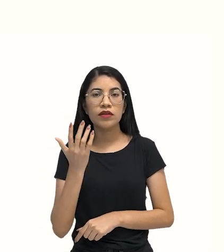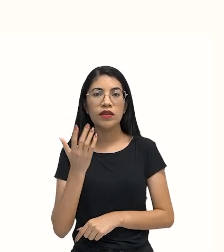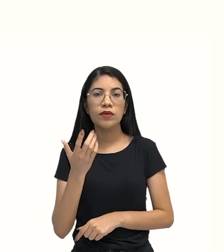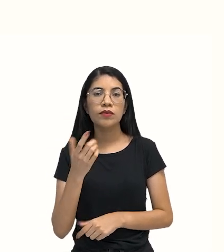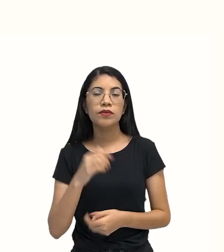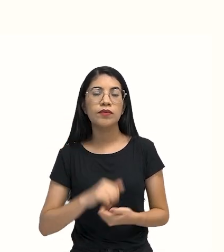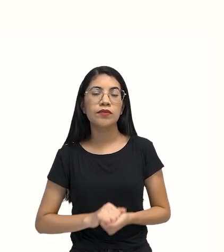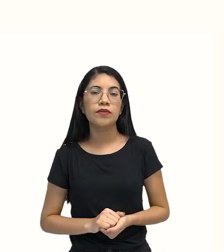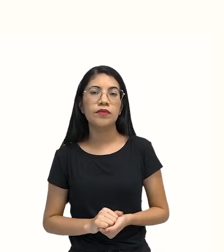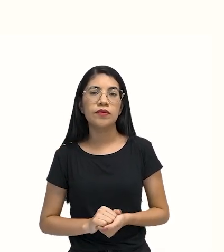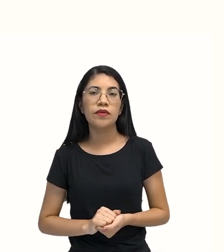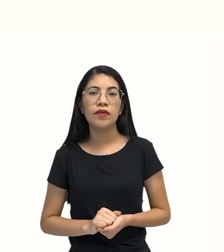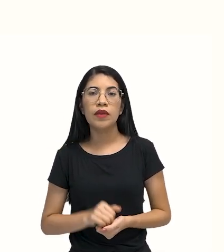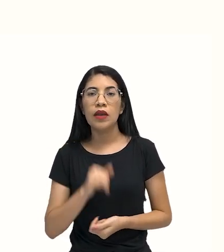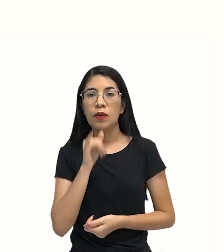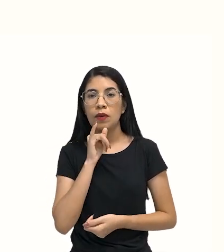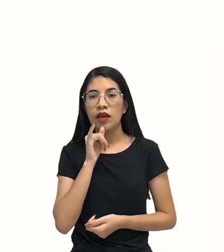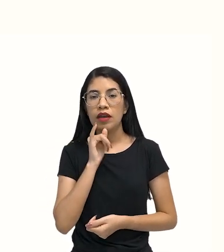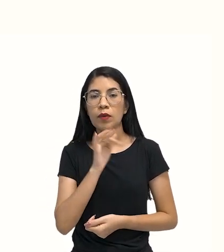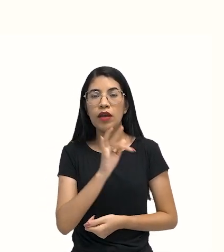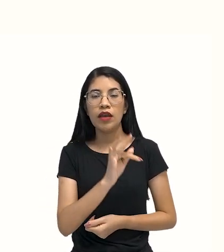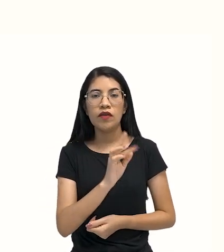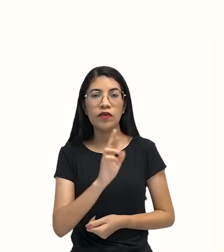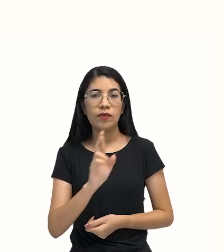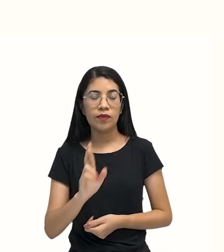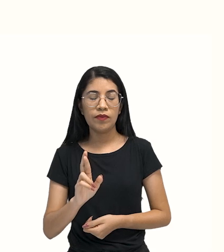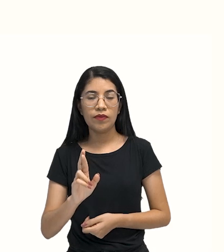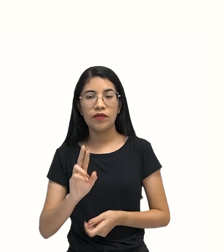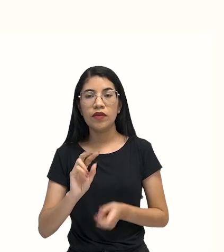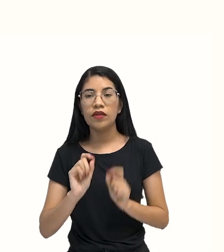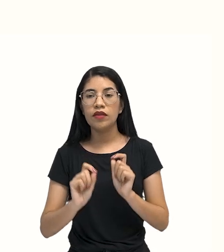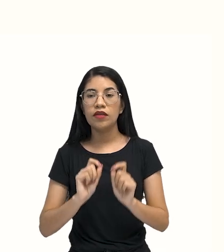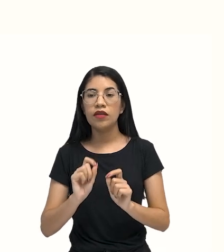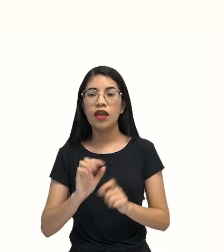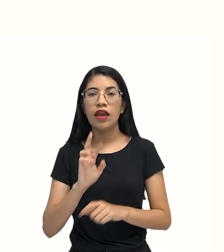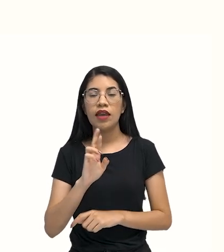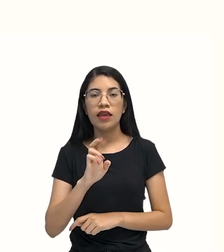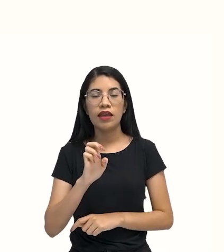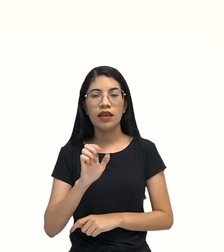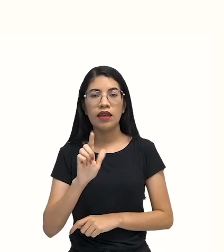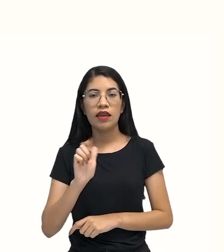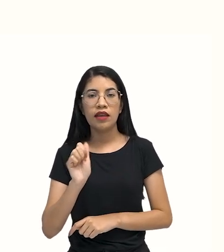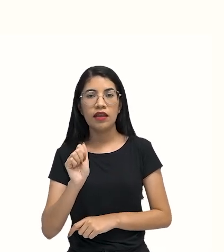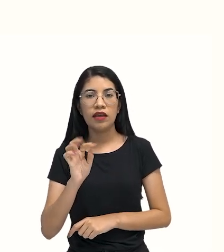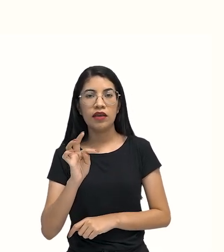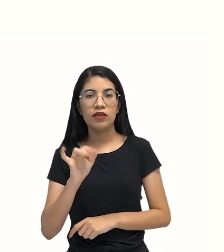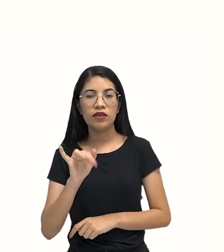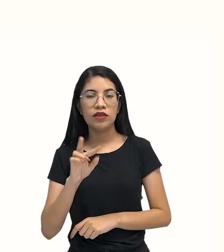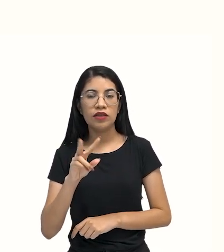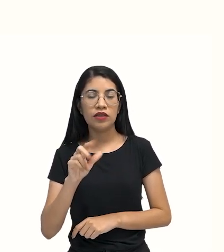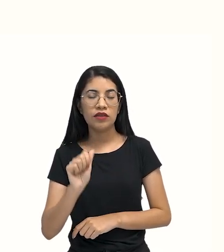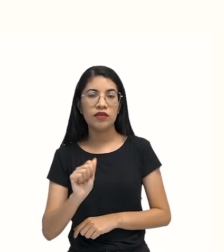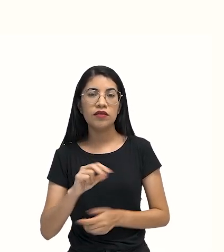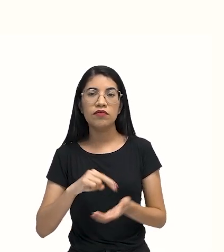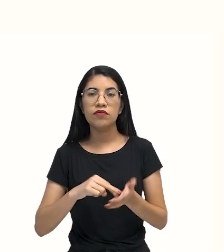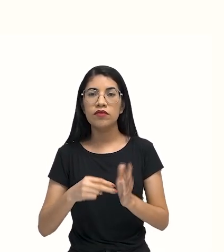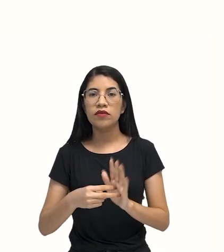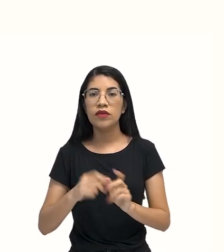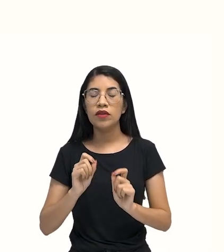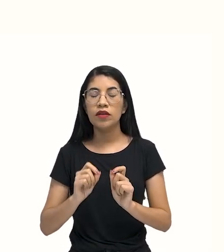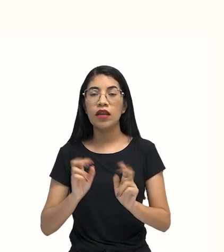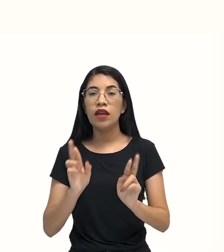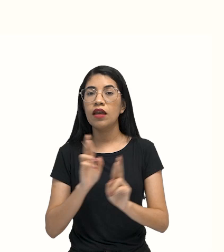ocorreu. No caso da frequência relativa, essa palavra aqui, relativa, significa que é